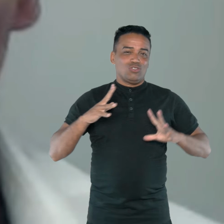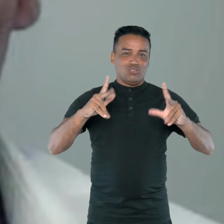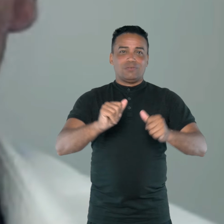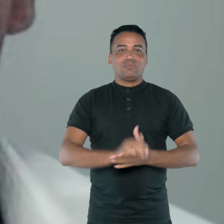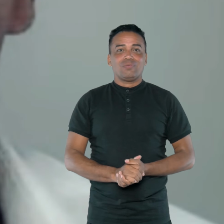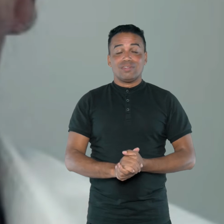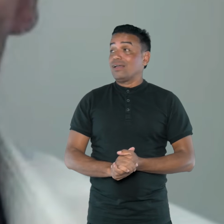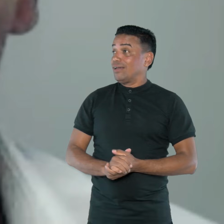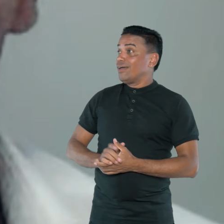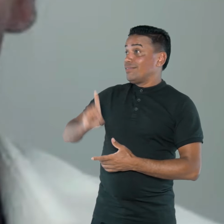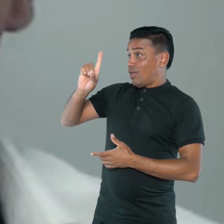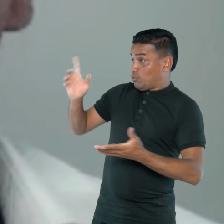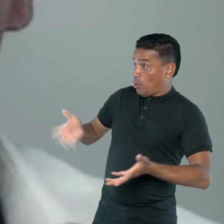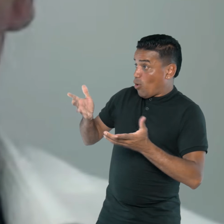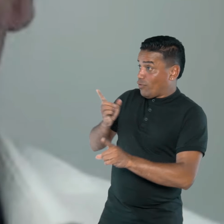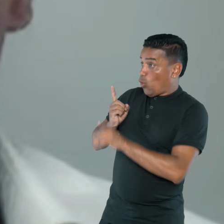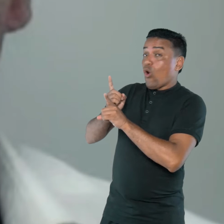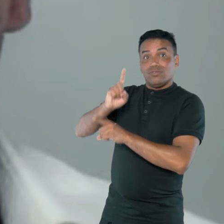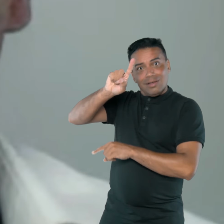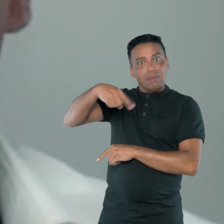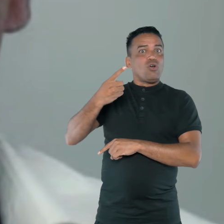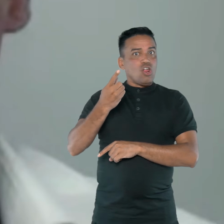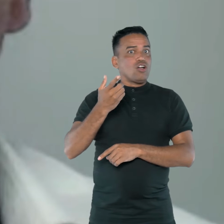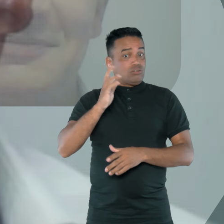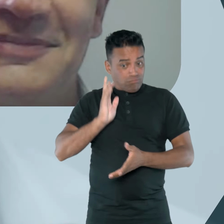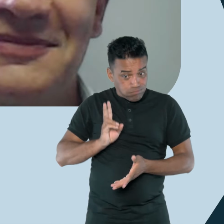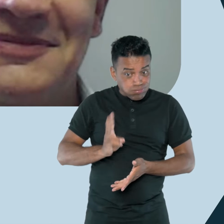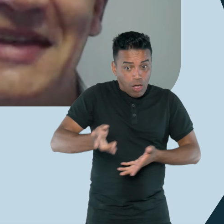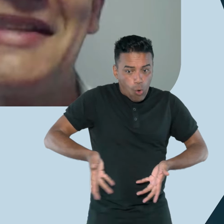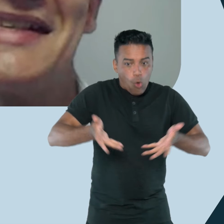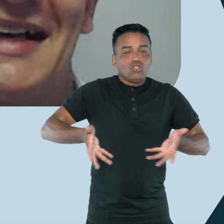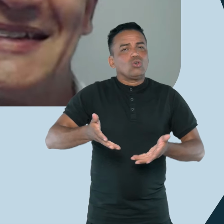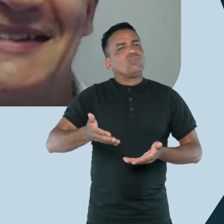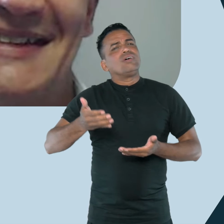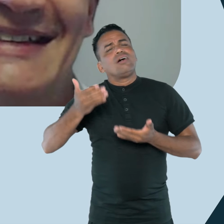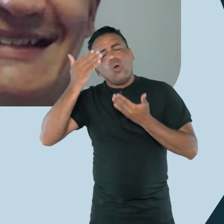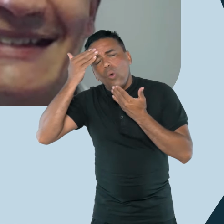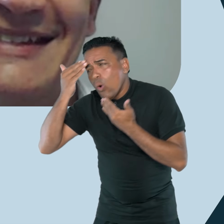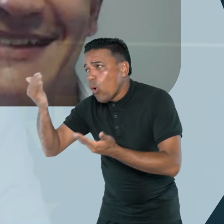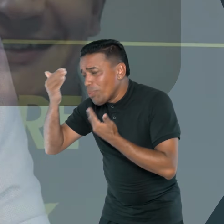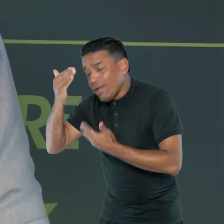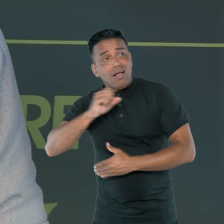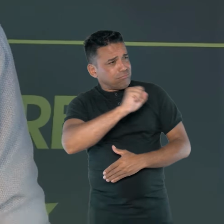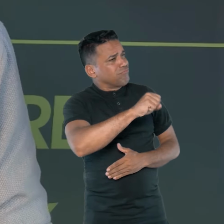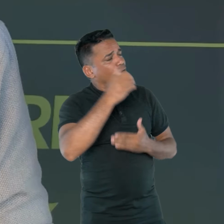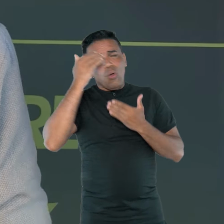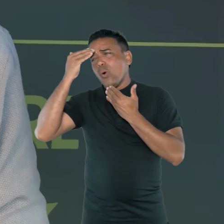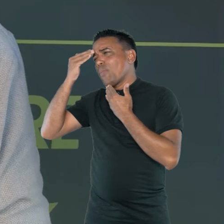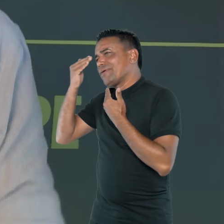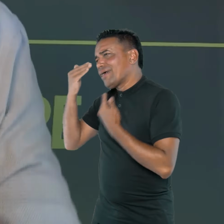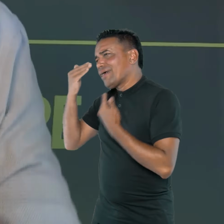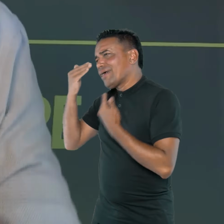né? Deus promove os encontros e o resto é com a gente, né? Exato. Muito obrigado. E eu agradeço a